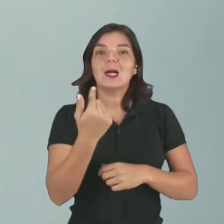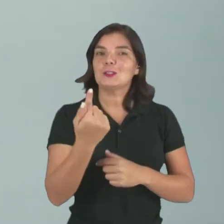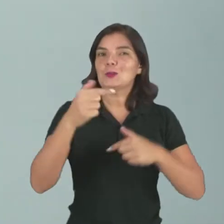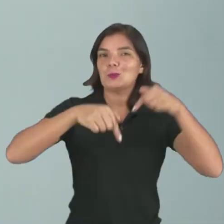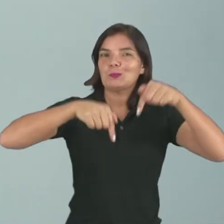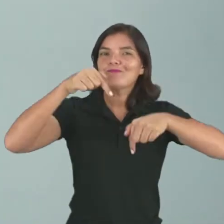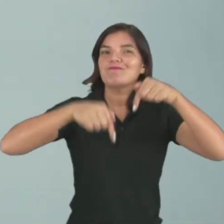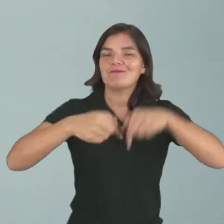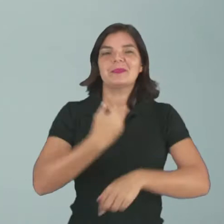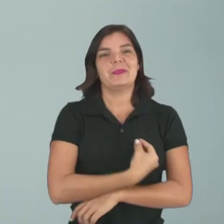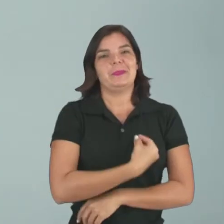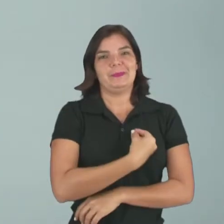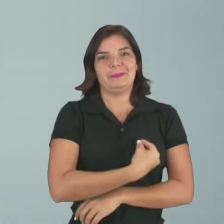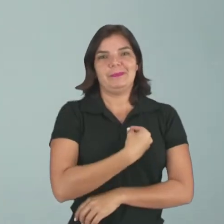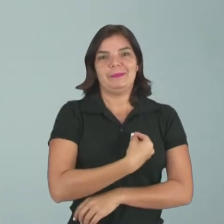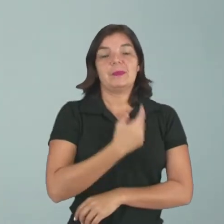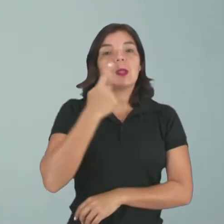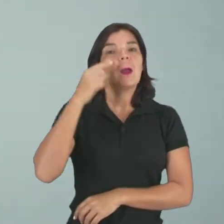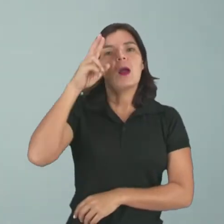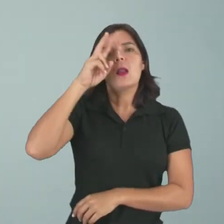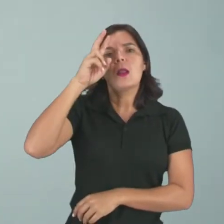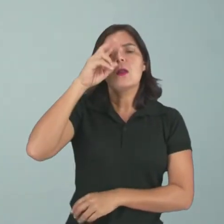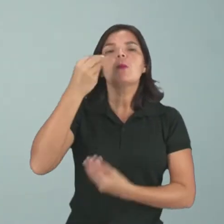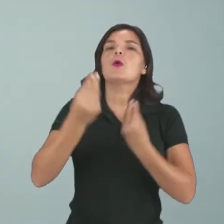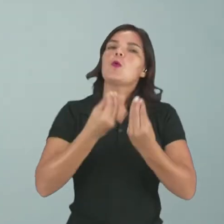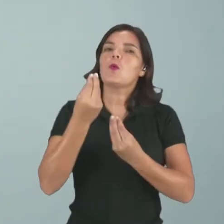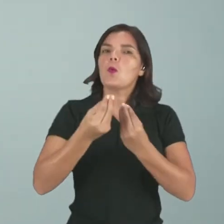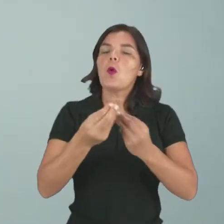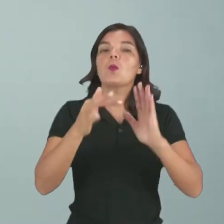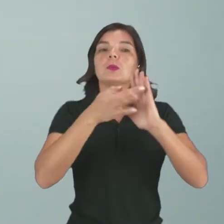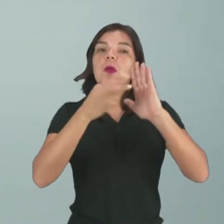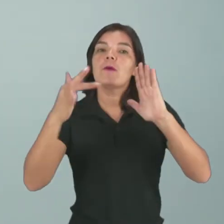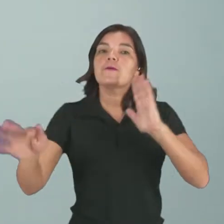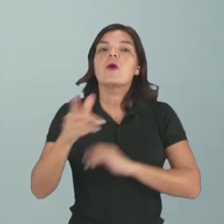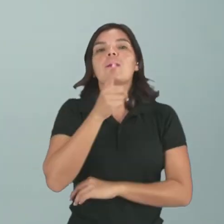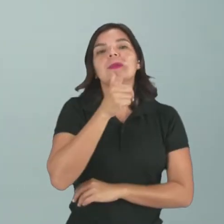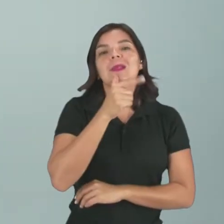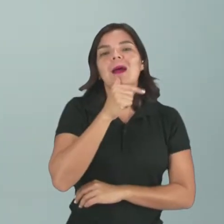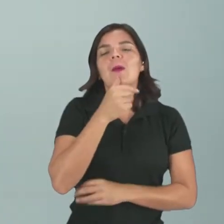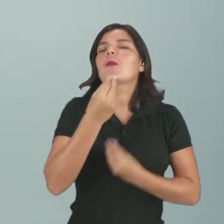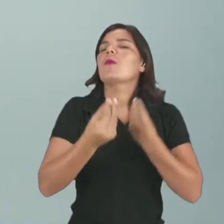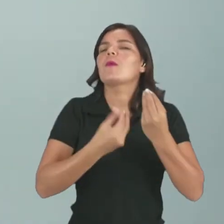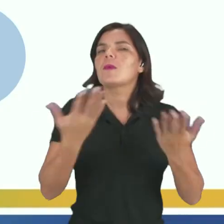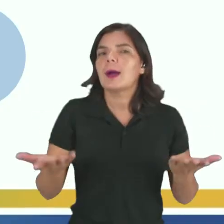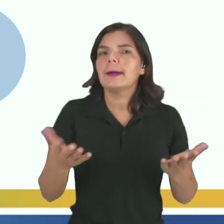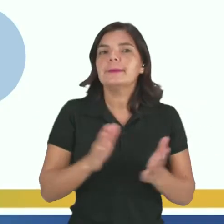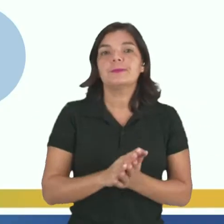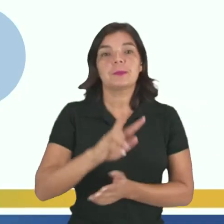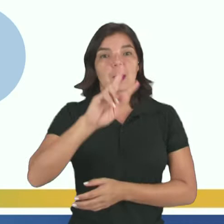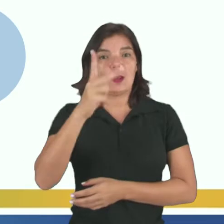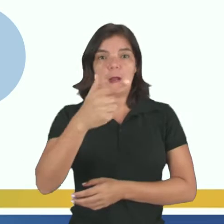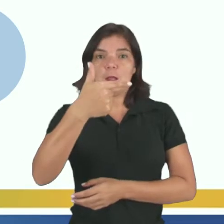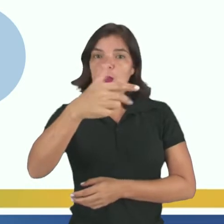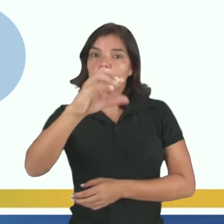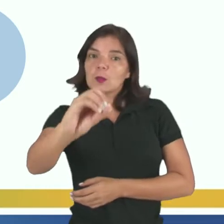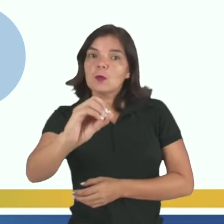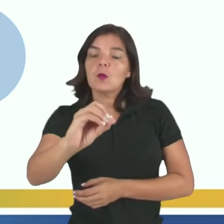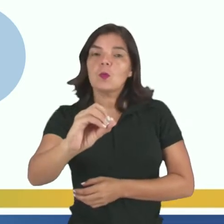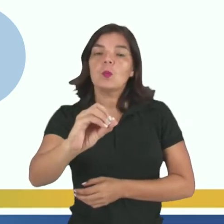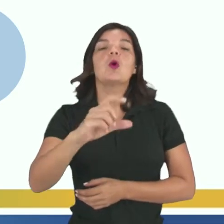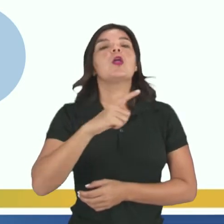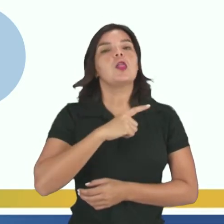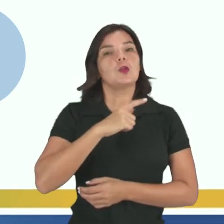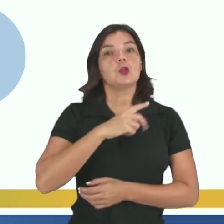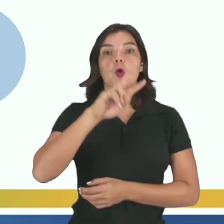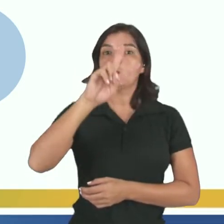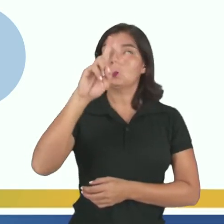químico participando. E aí eu lembro até da fórmula química da água. Qual que é a fórmula química da água? H2O. Eu tenho 2 átomos